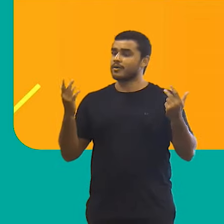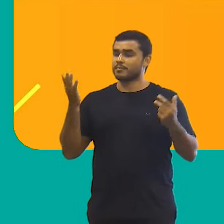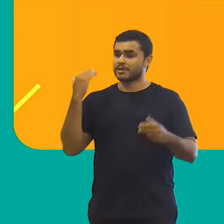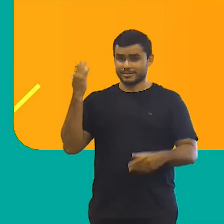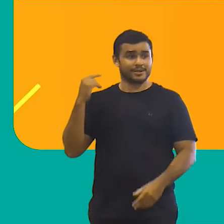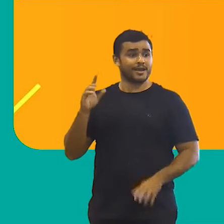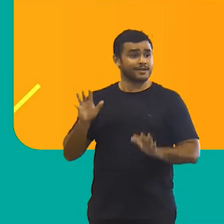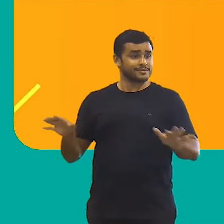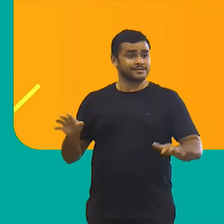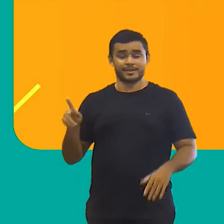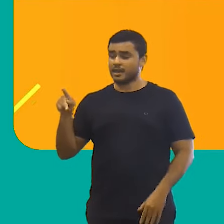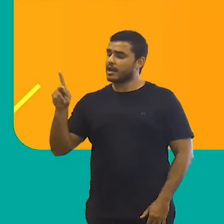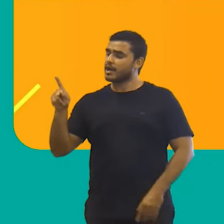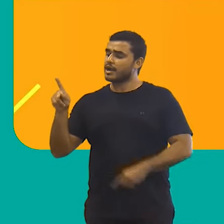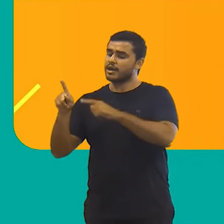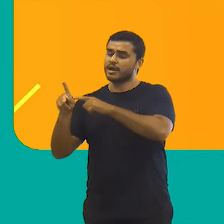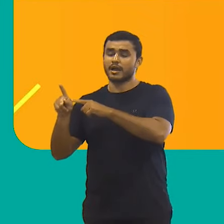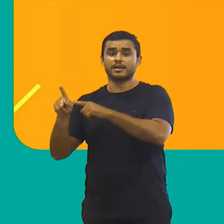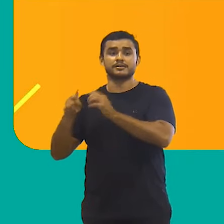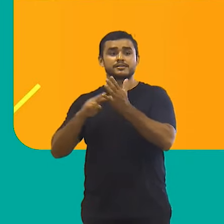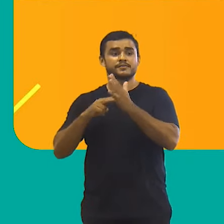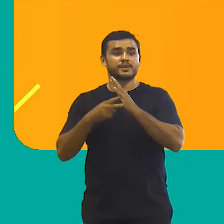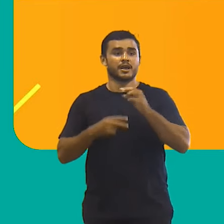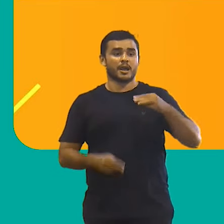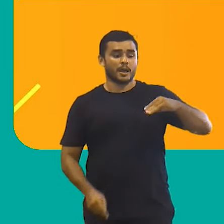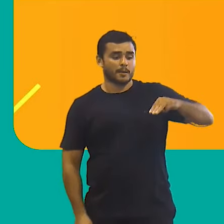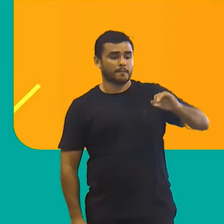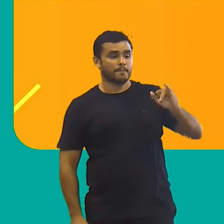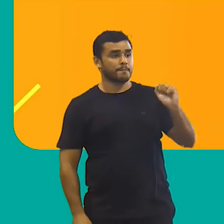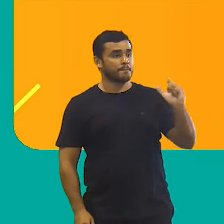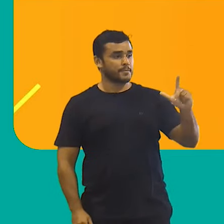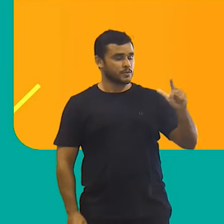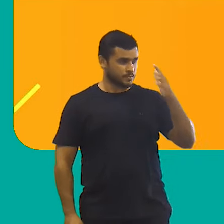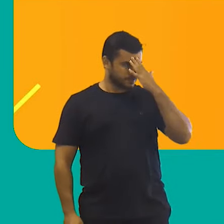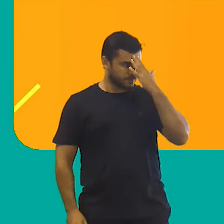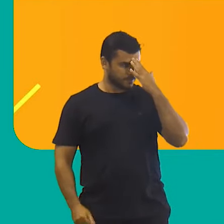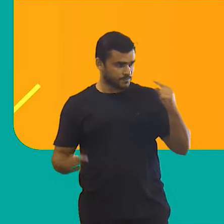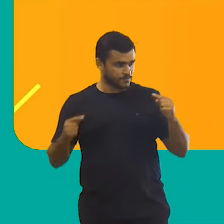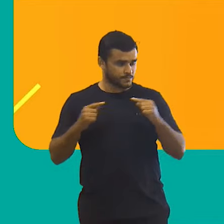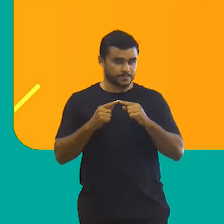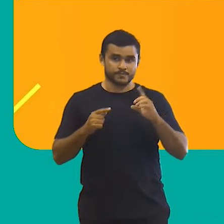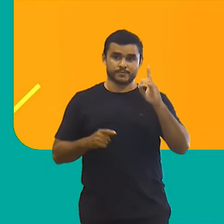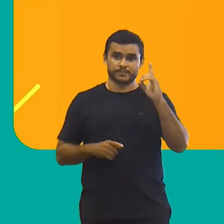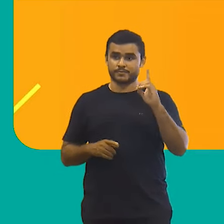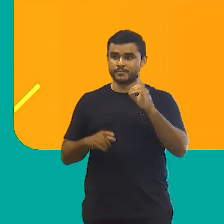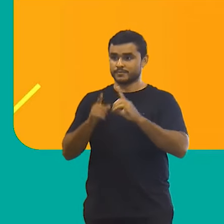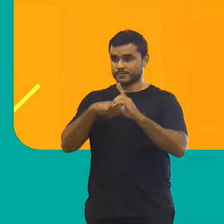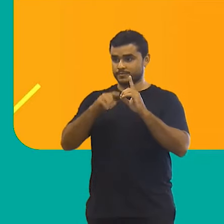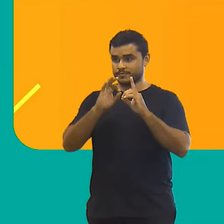agora? Graças a Deus. D de drosófila, próxima questão.